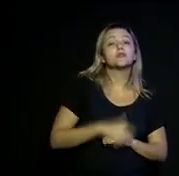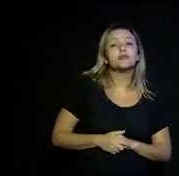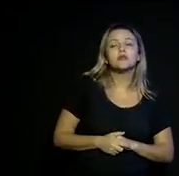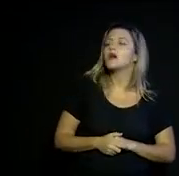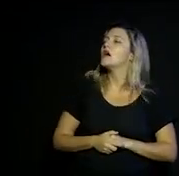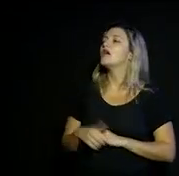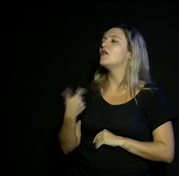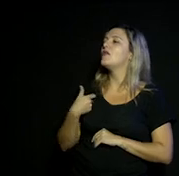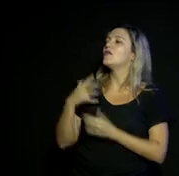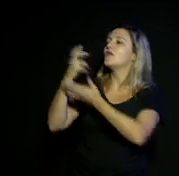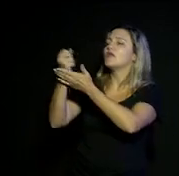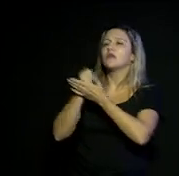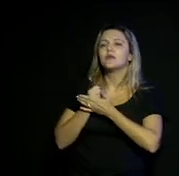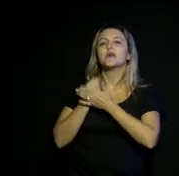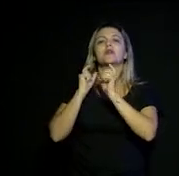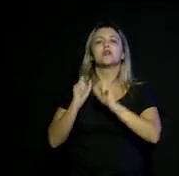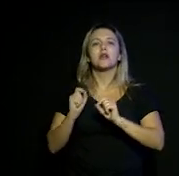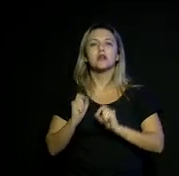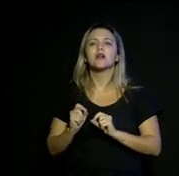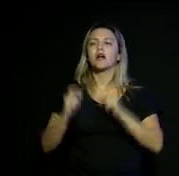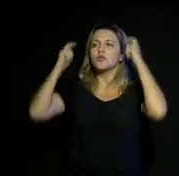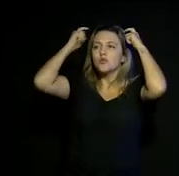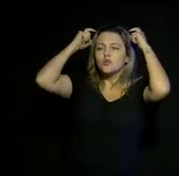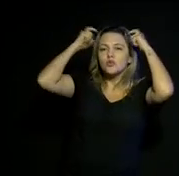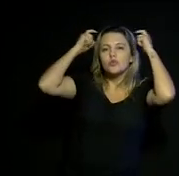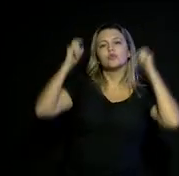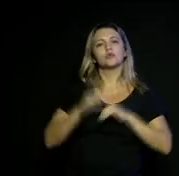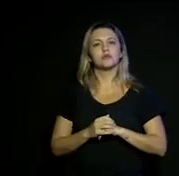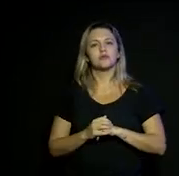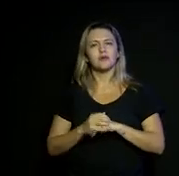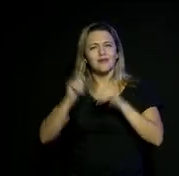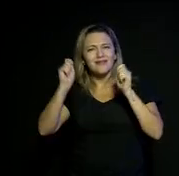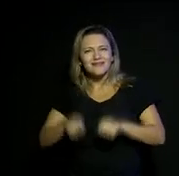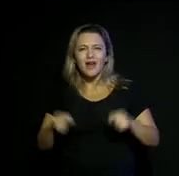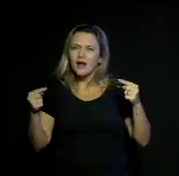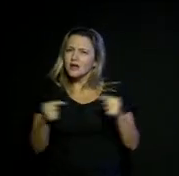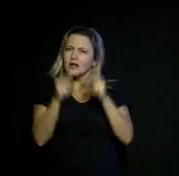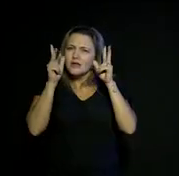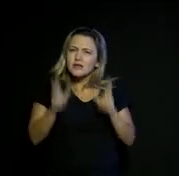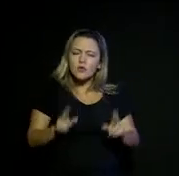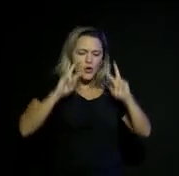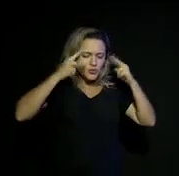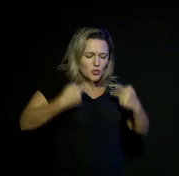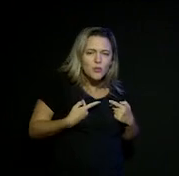panda ou um mico leão dourado. Você vai buscar um ser humano na plenitude da condição